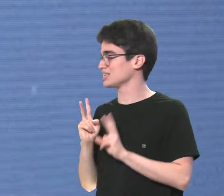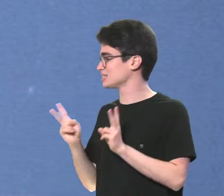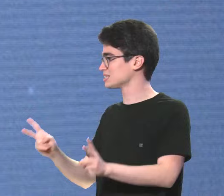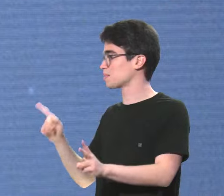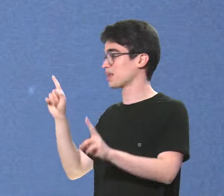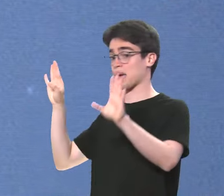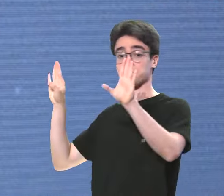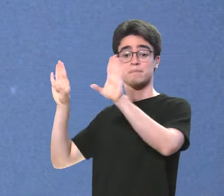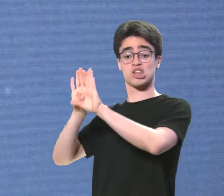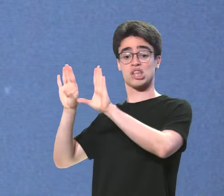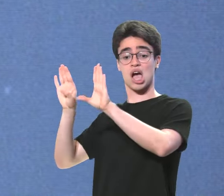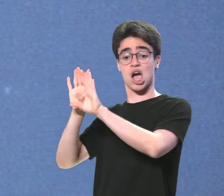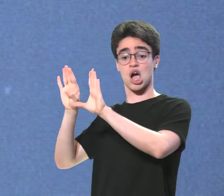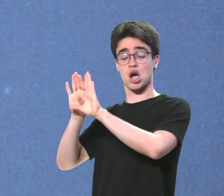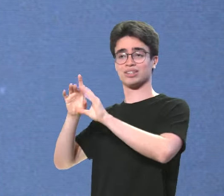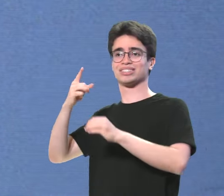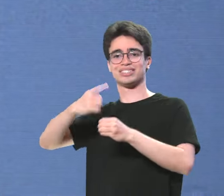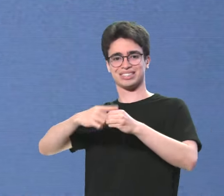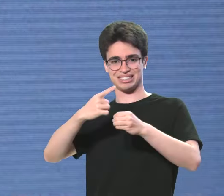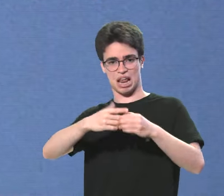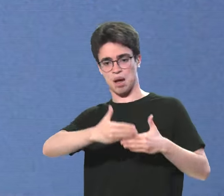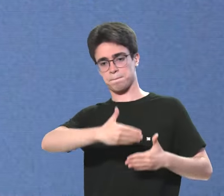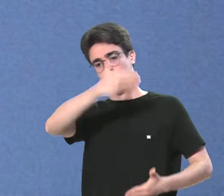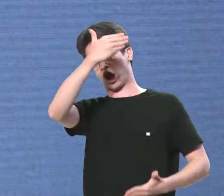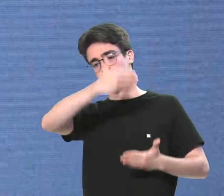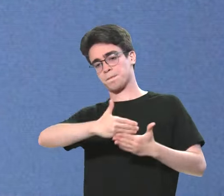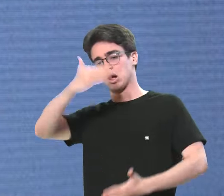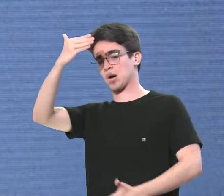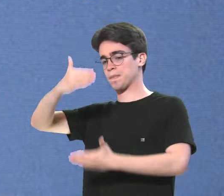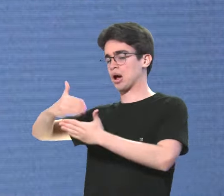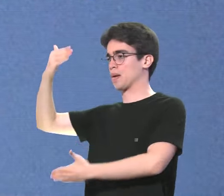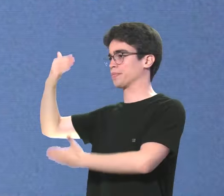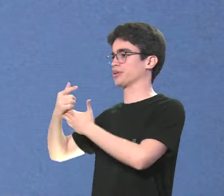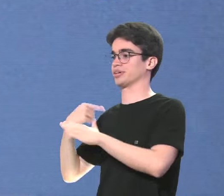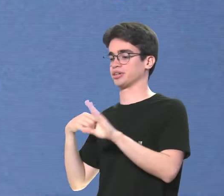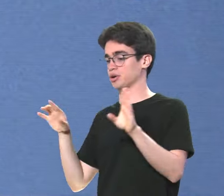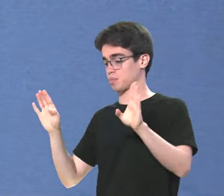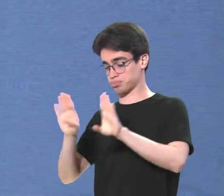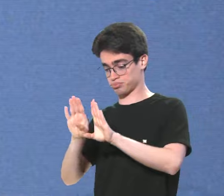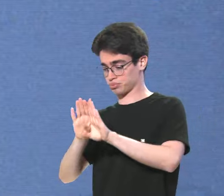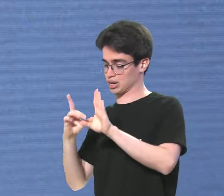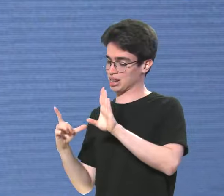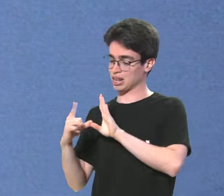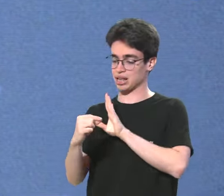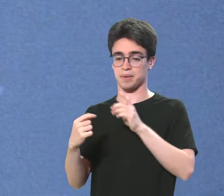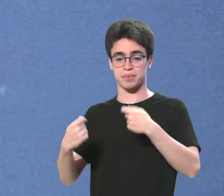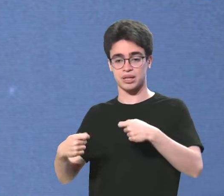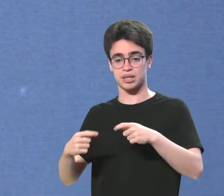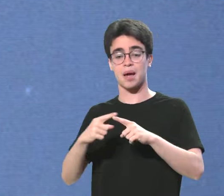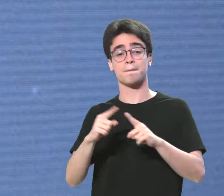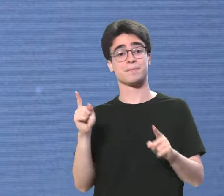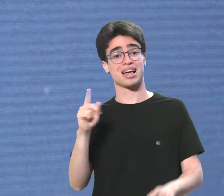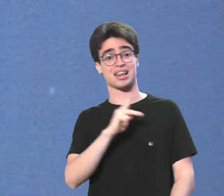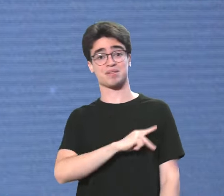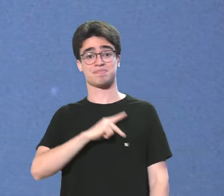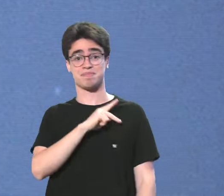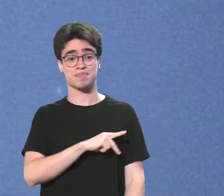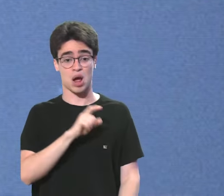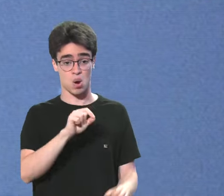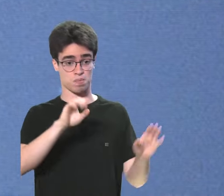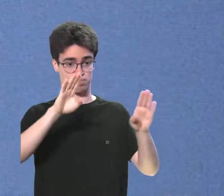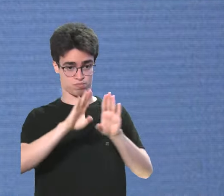naquela época as cidades eram muradas e você tinha que sair pelo portão não tinha outro jeito só que Saulo conseguiu fugir descendo pela